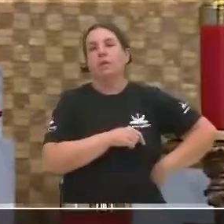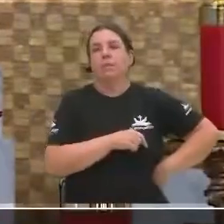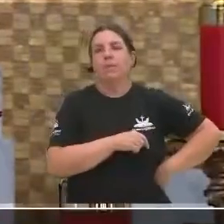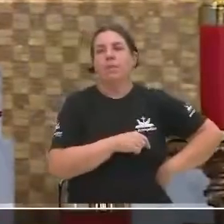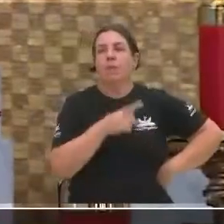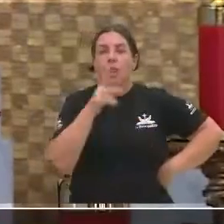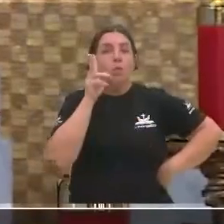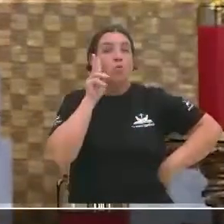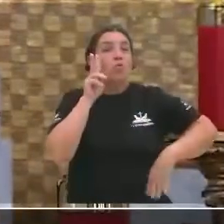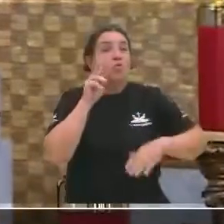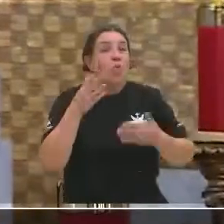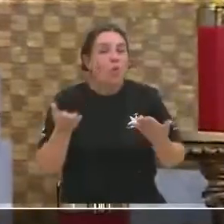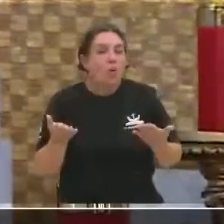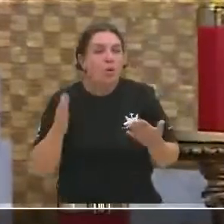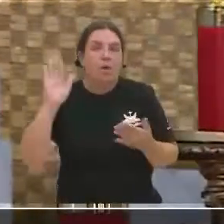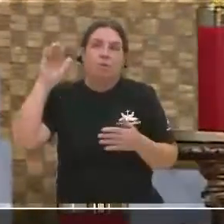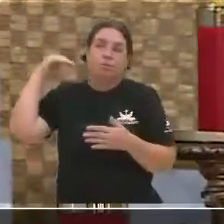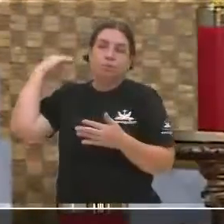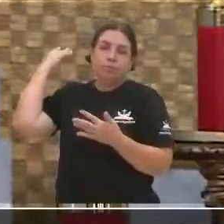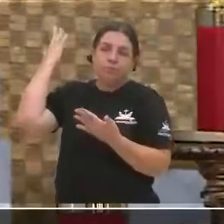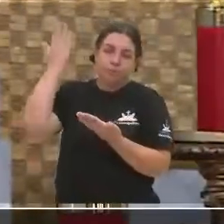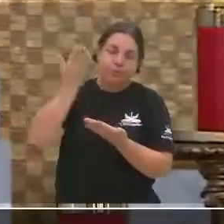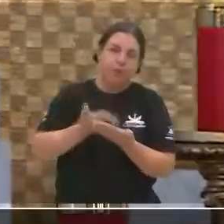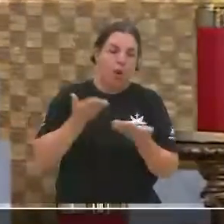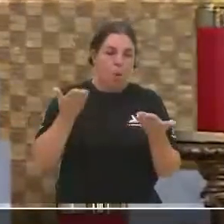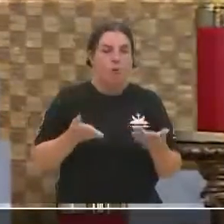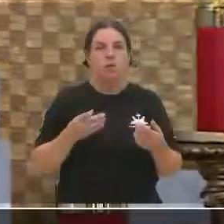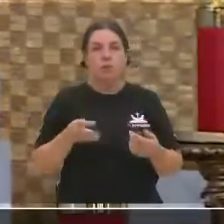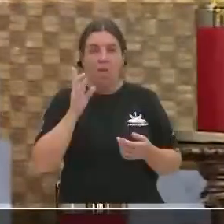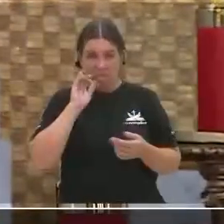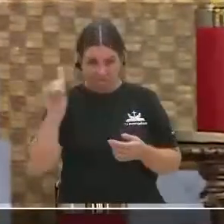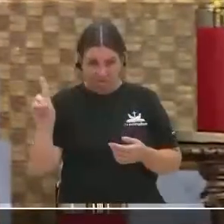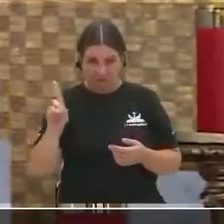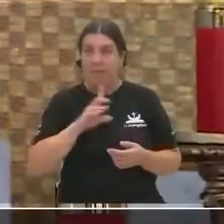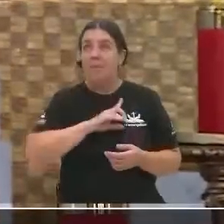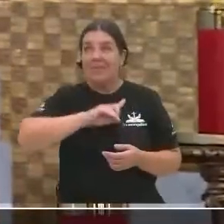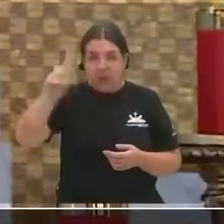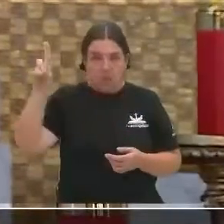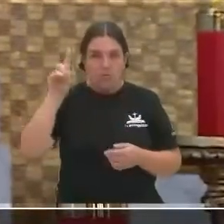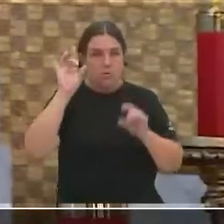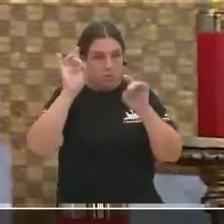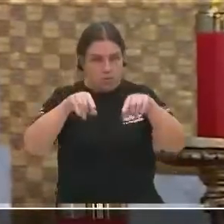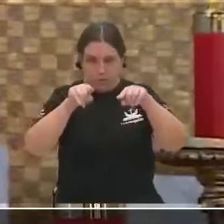na tua história como Deus nunca desistiu de você